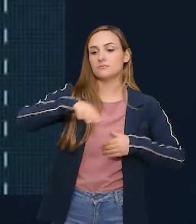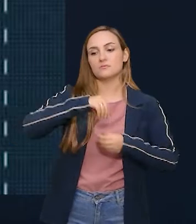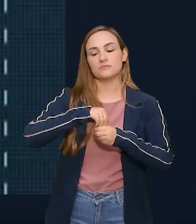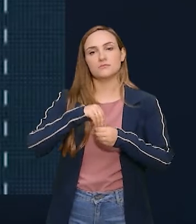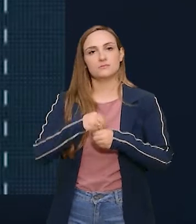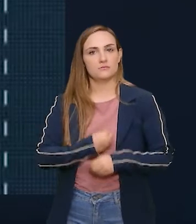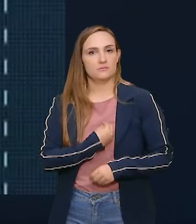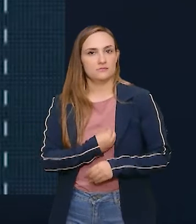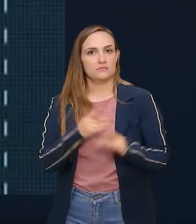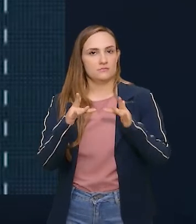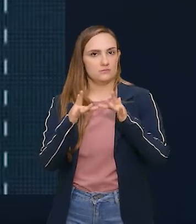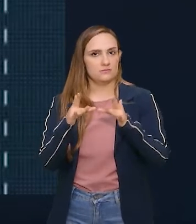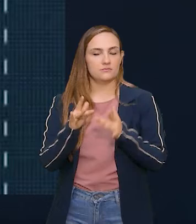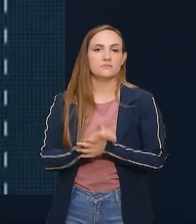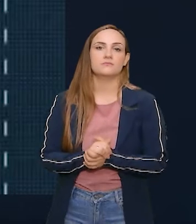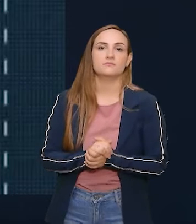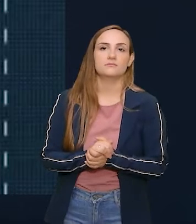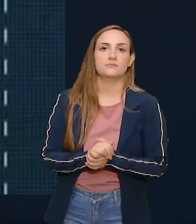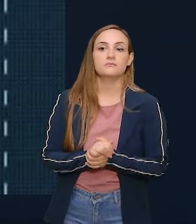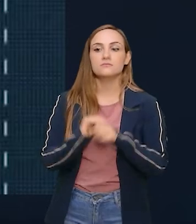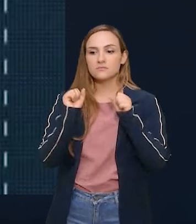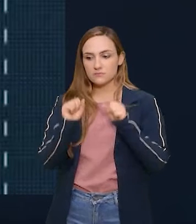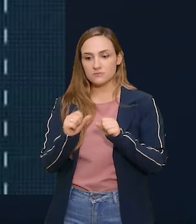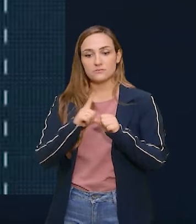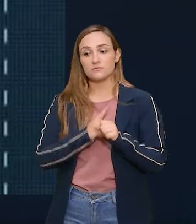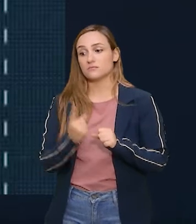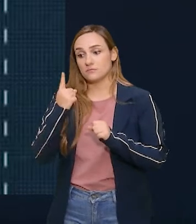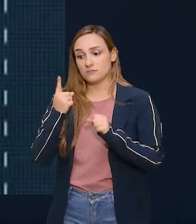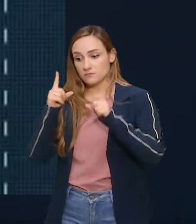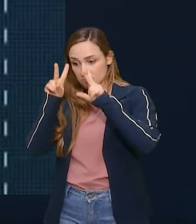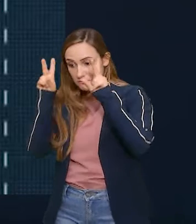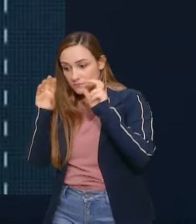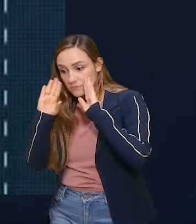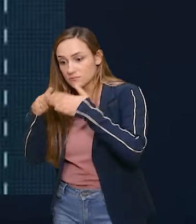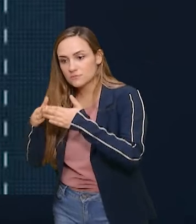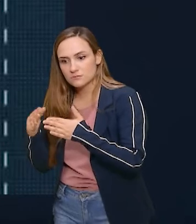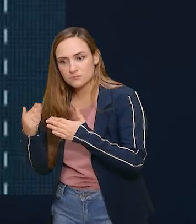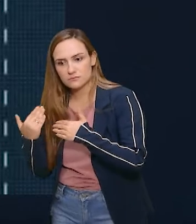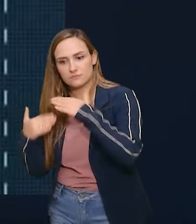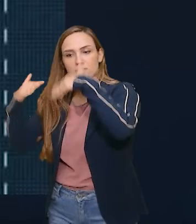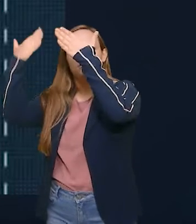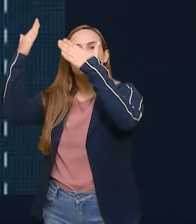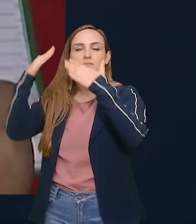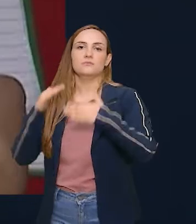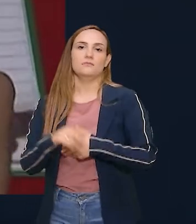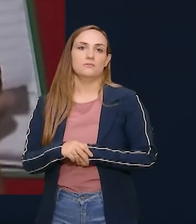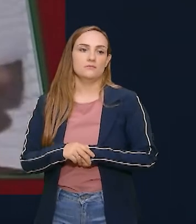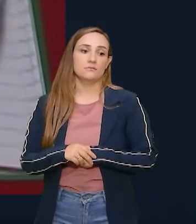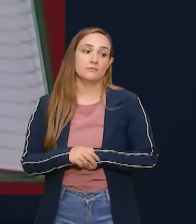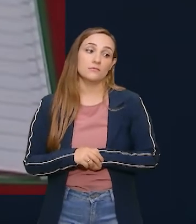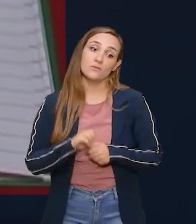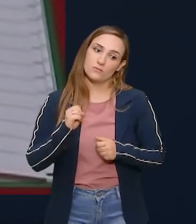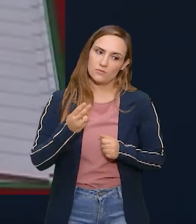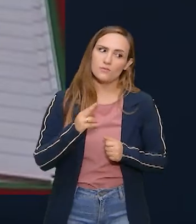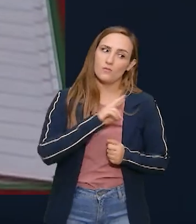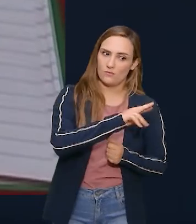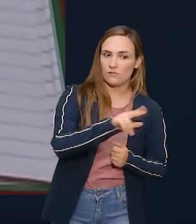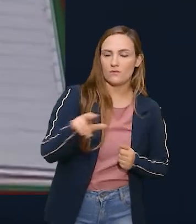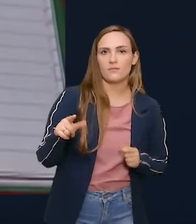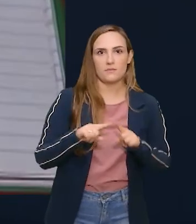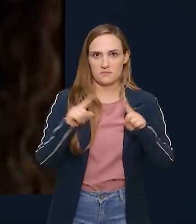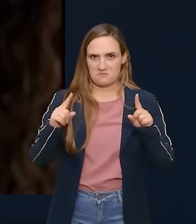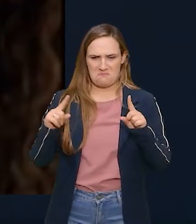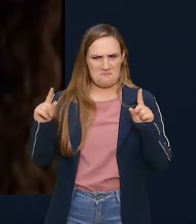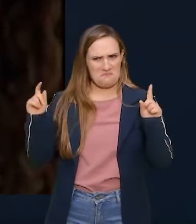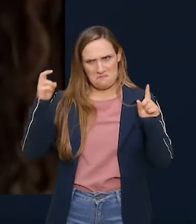a depender do meio em que convivem. O desempenho acima da média pode vir em mais de uma área, mas isso não quer dizer que elas